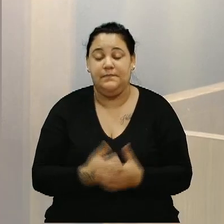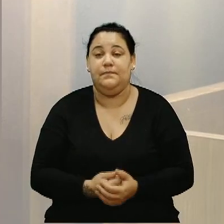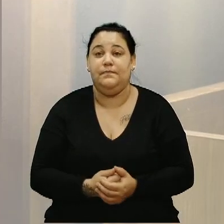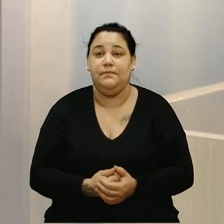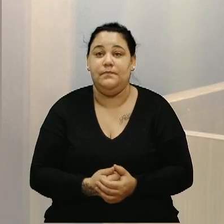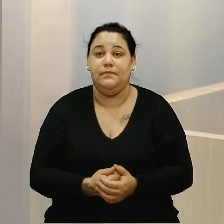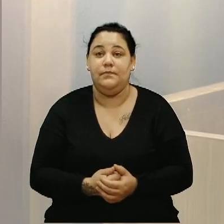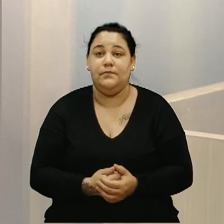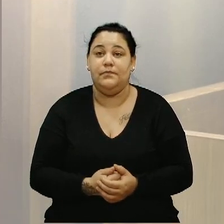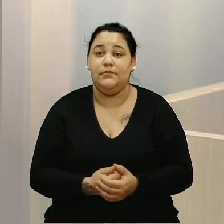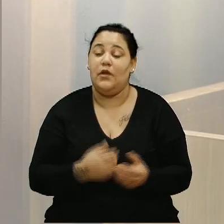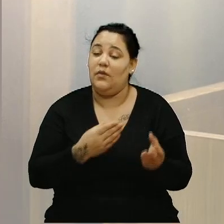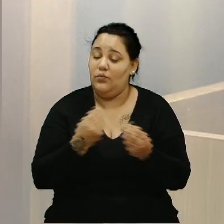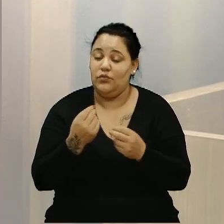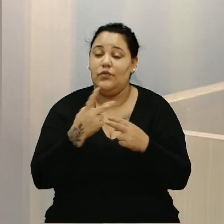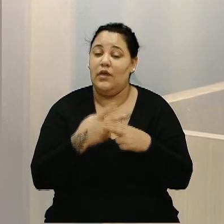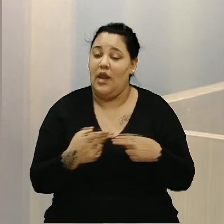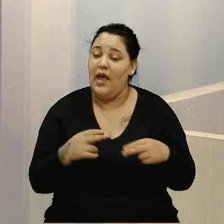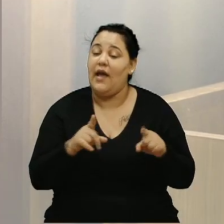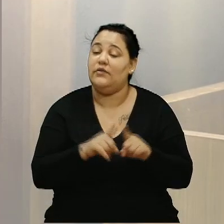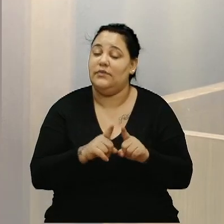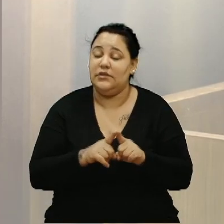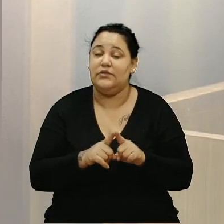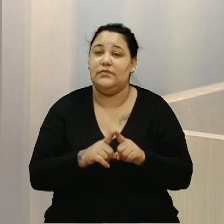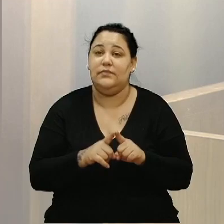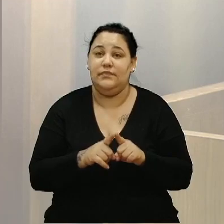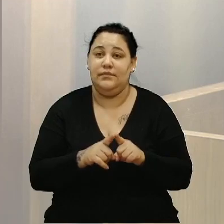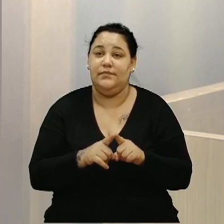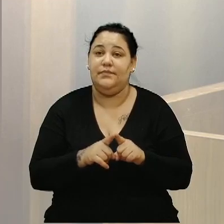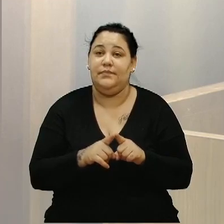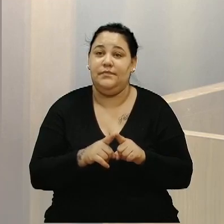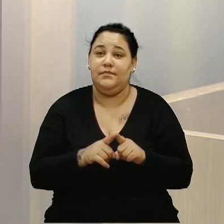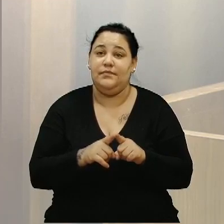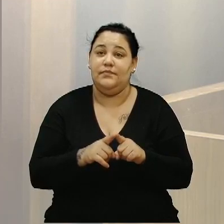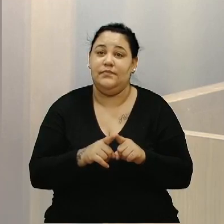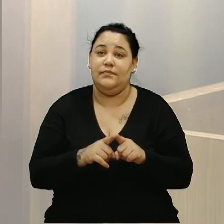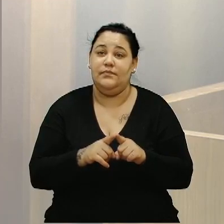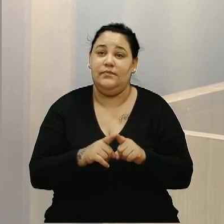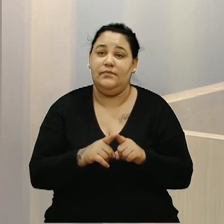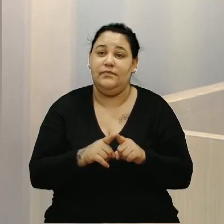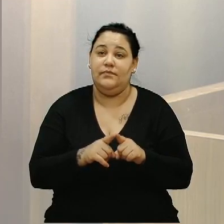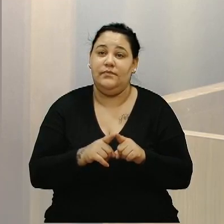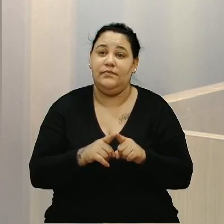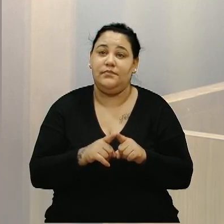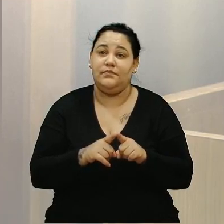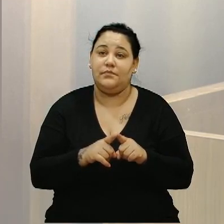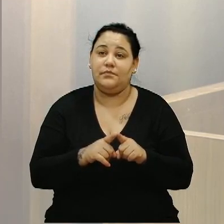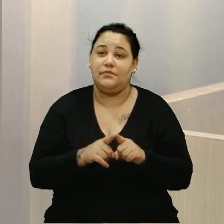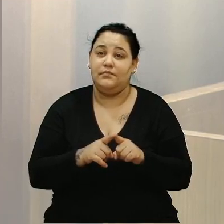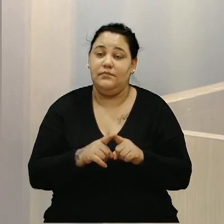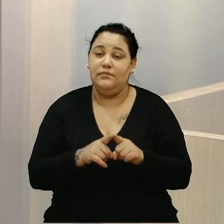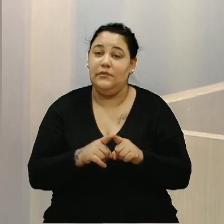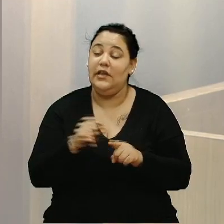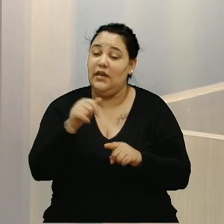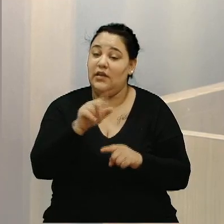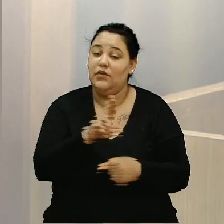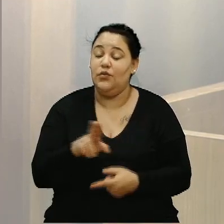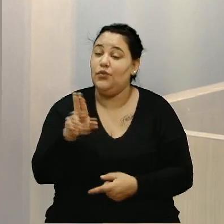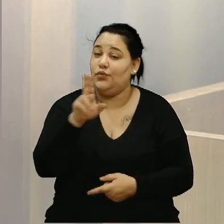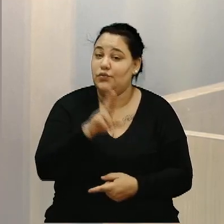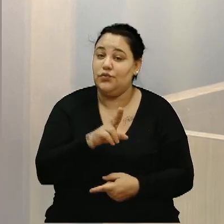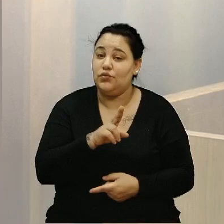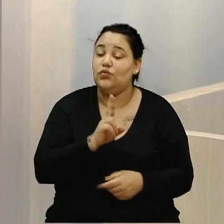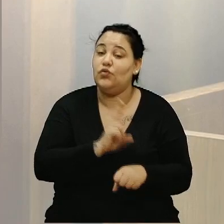bastante sensível, e eu aqui utilizo com muita parcimônia e vênia para tocar nesse assunto.